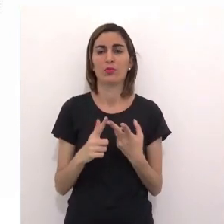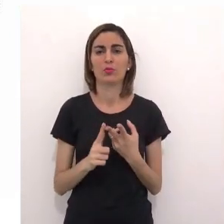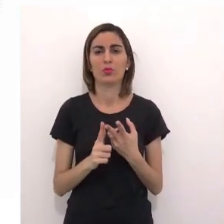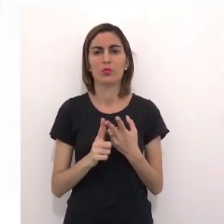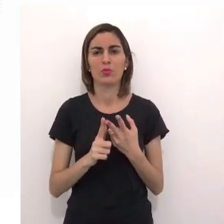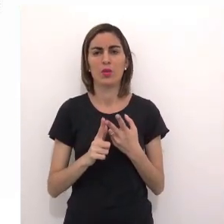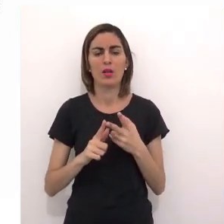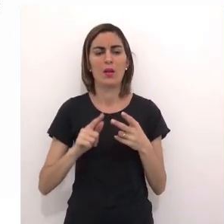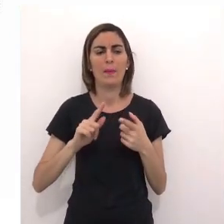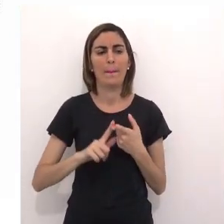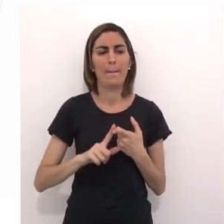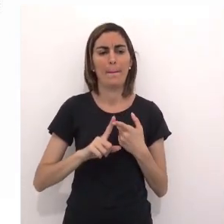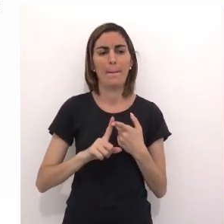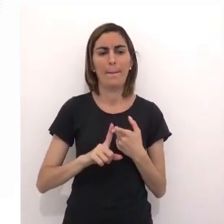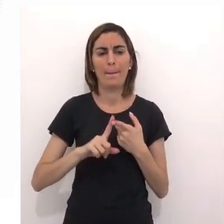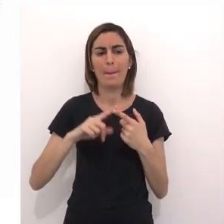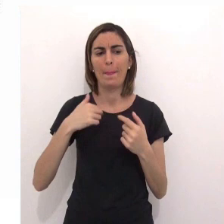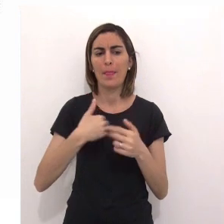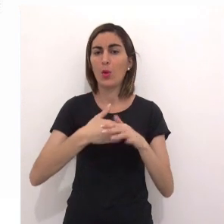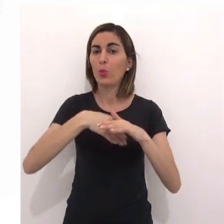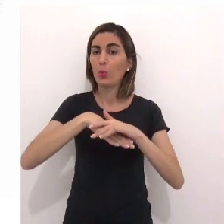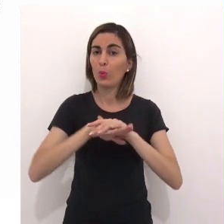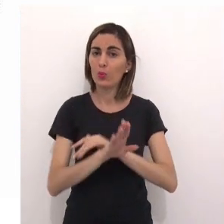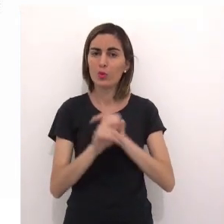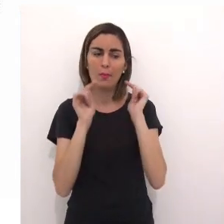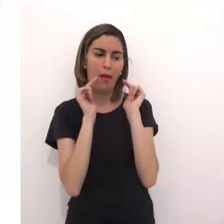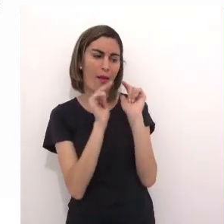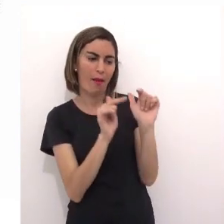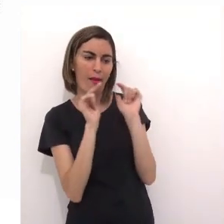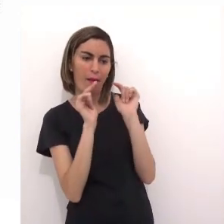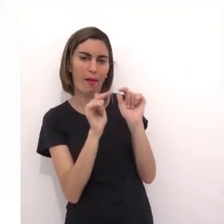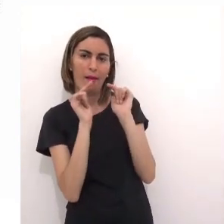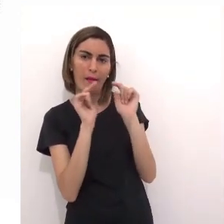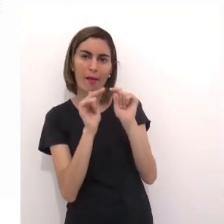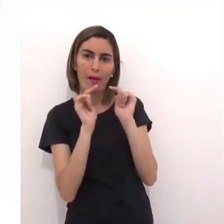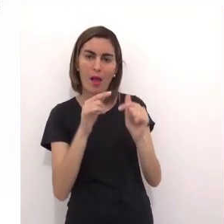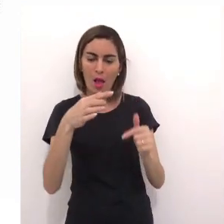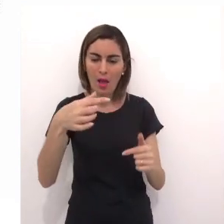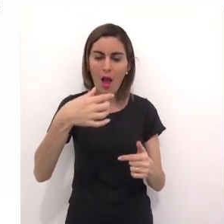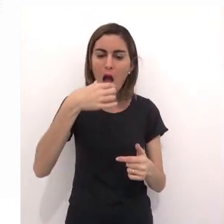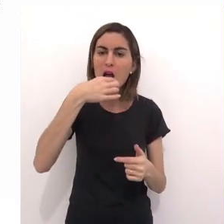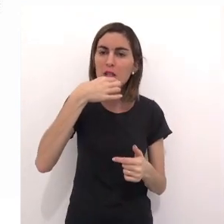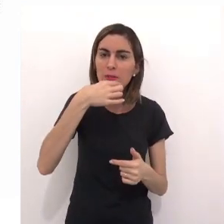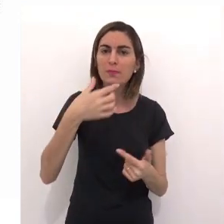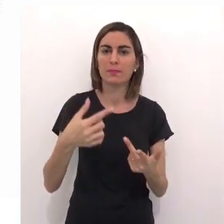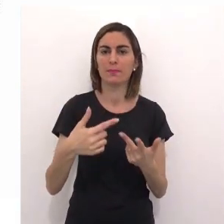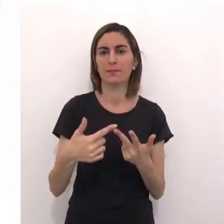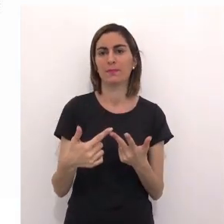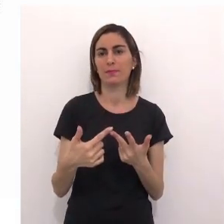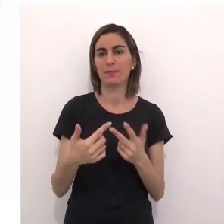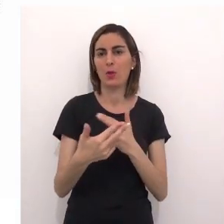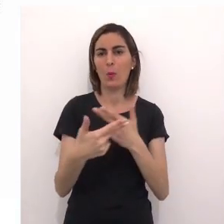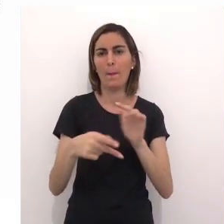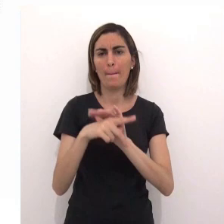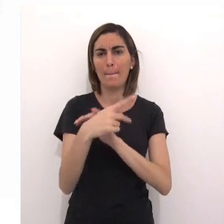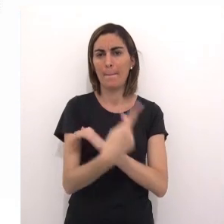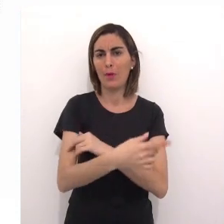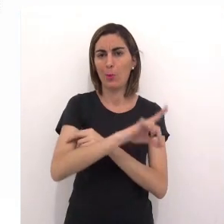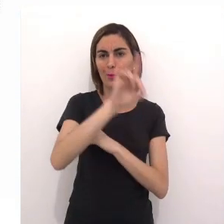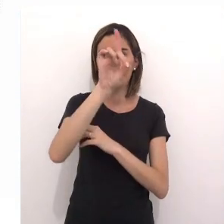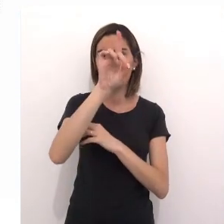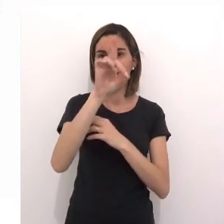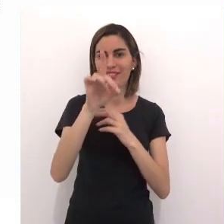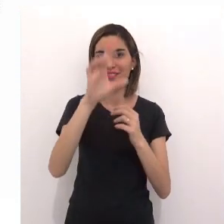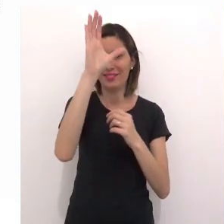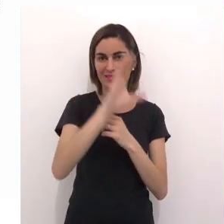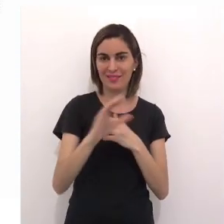Parpê, costumava zombar da hóstia consagrada e do próprio Deus cristão. Mas aí é